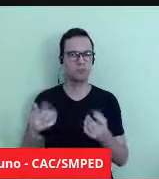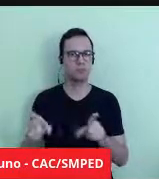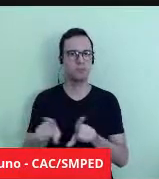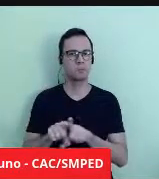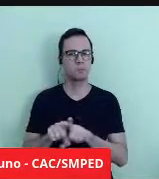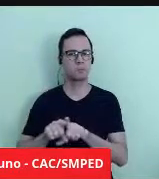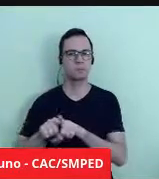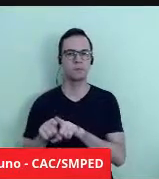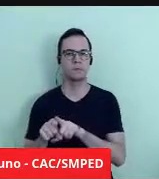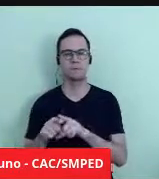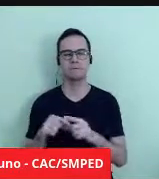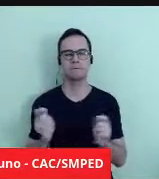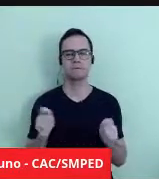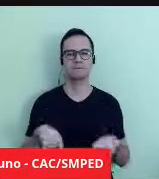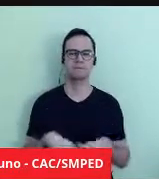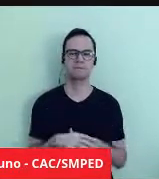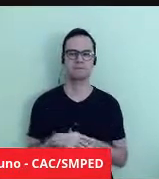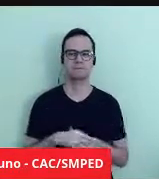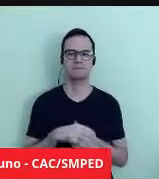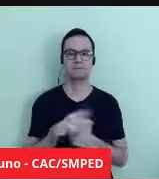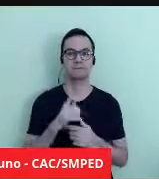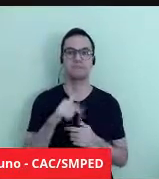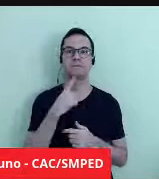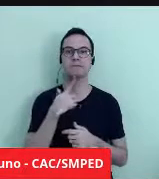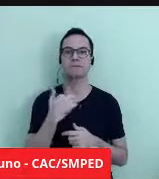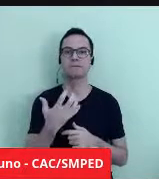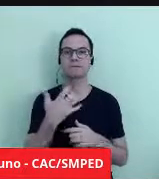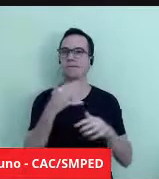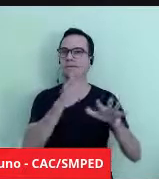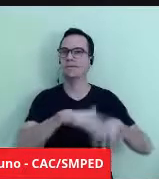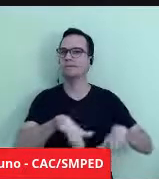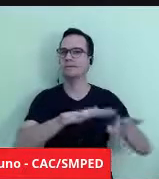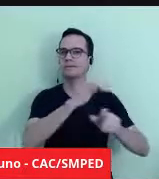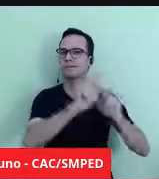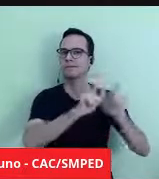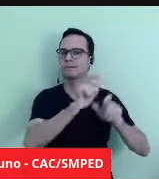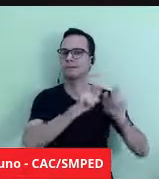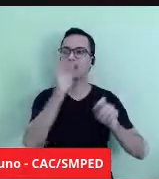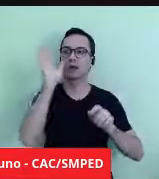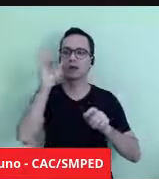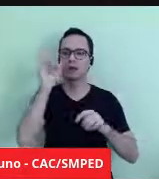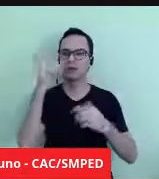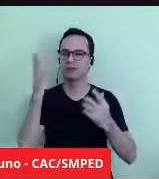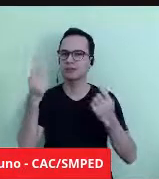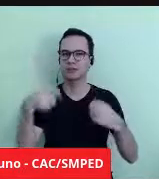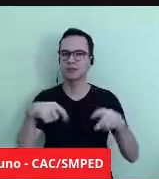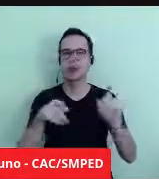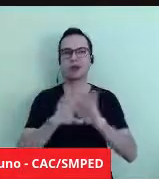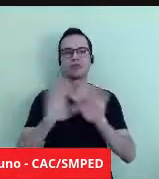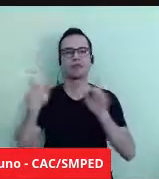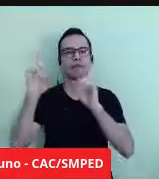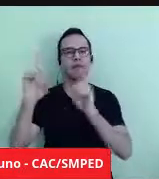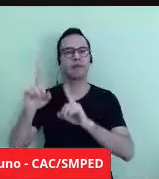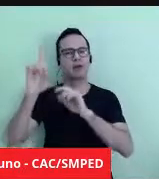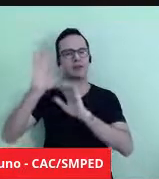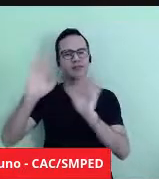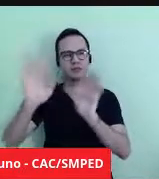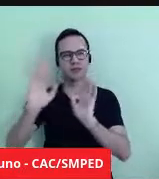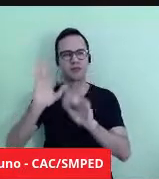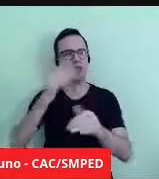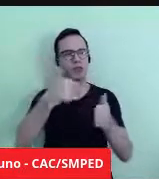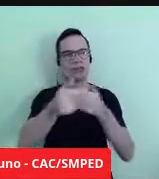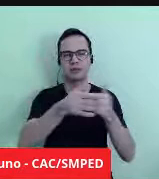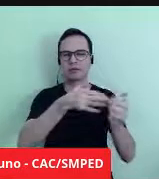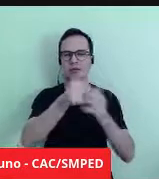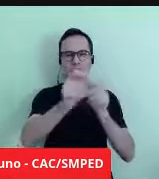também algo de interesse para o público geral, né, não precisa ficar restrito à questão